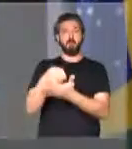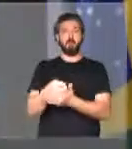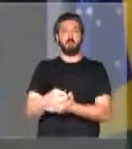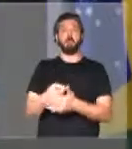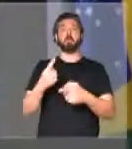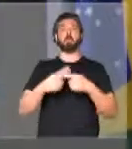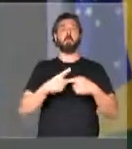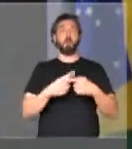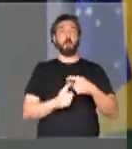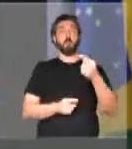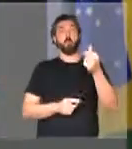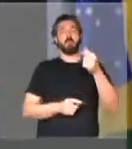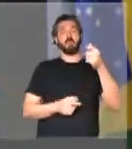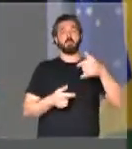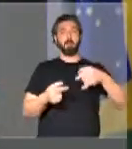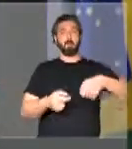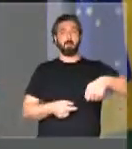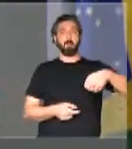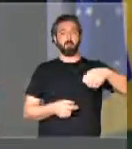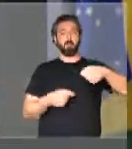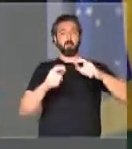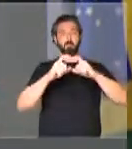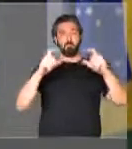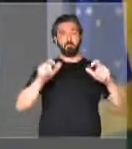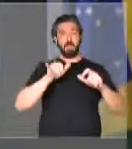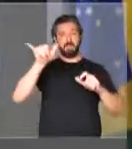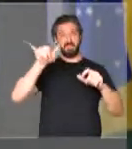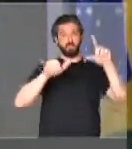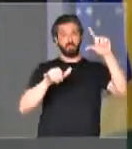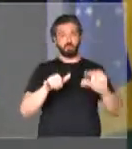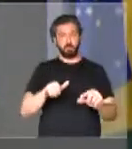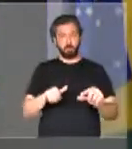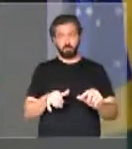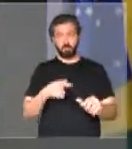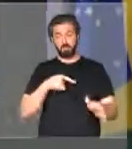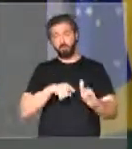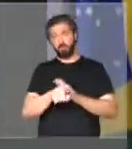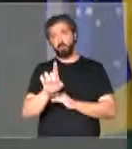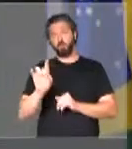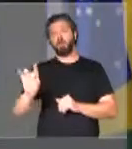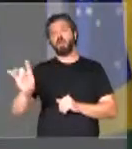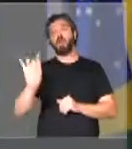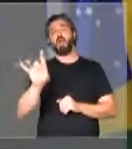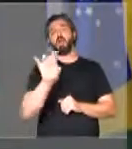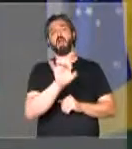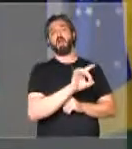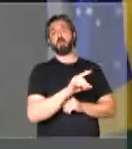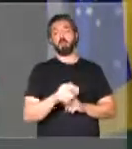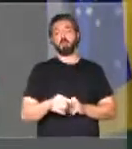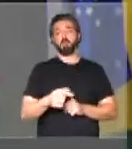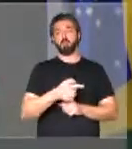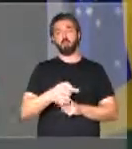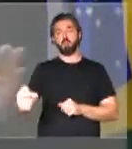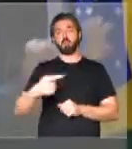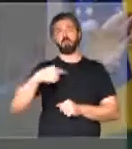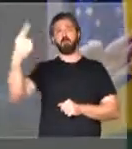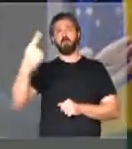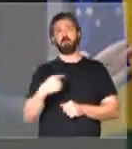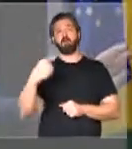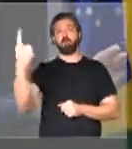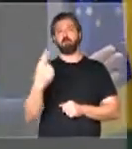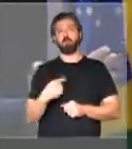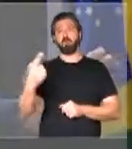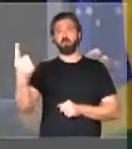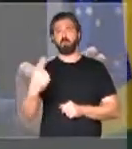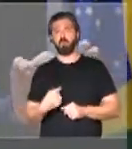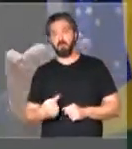a passagem diminuiria de valor. Eu pergunto a cada um dos senhores que semanalmente